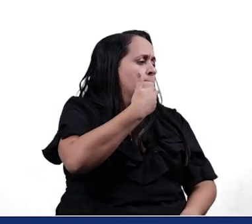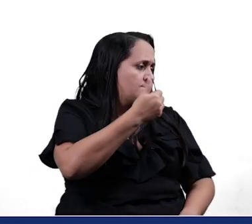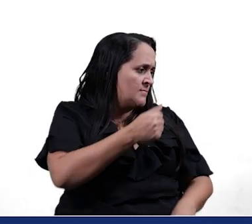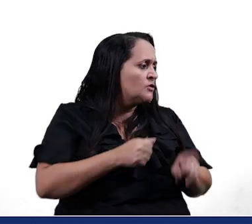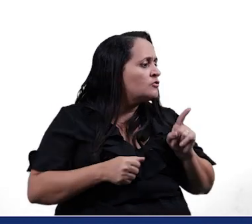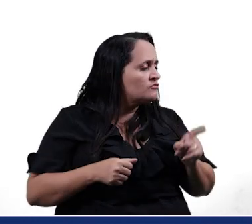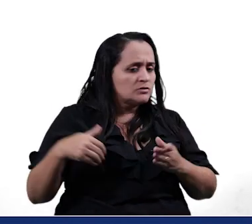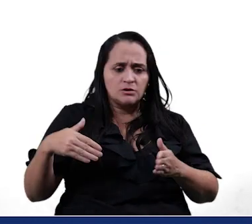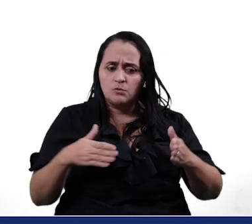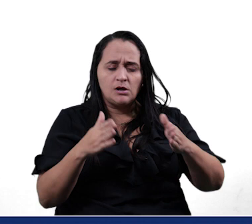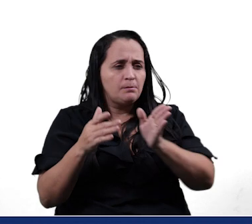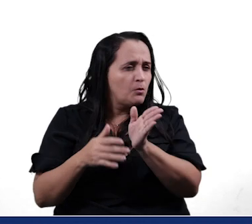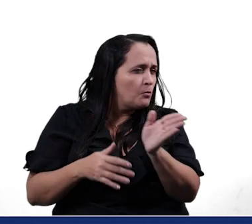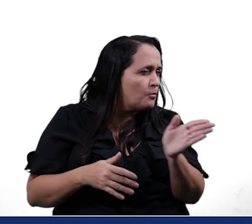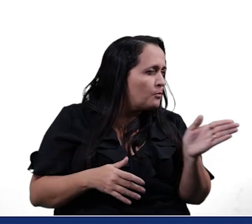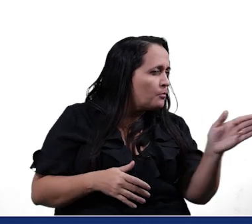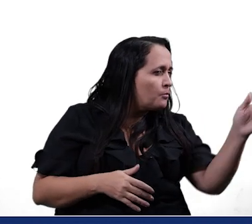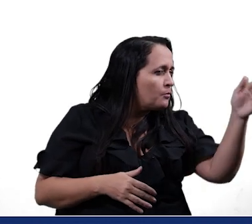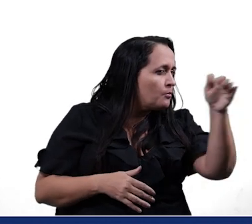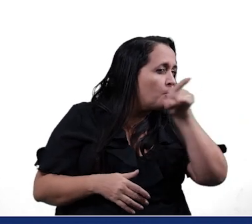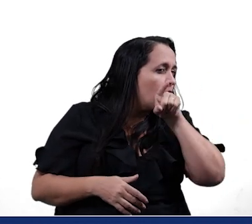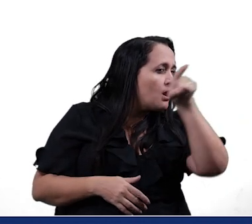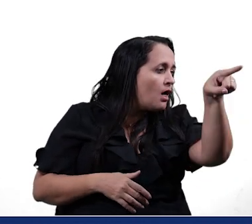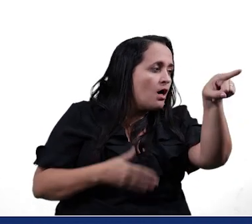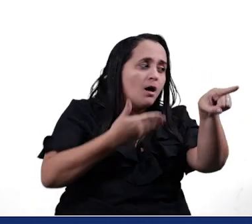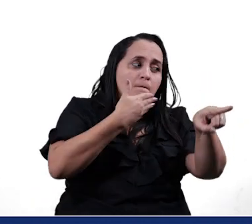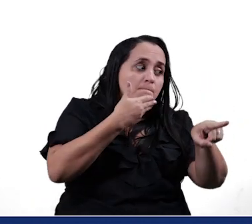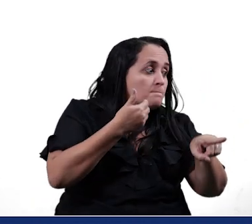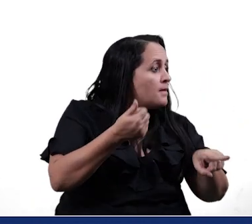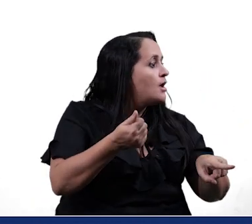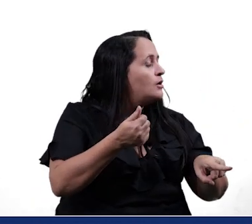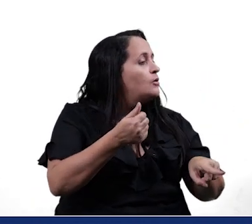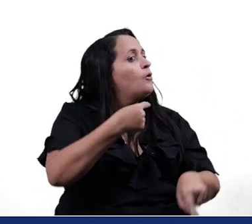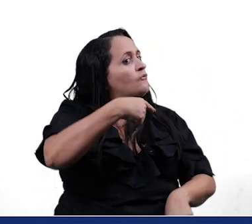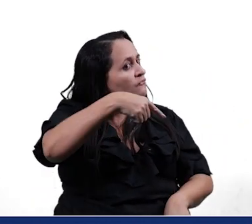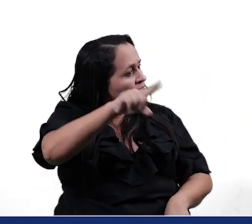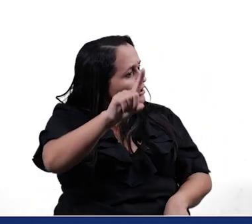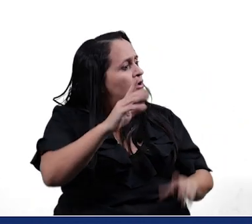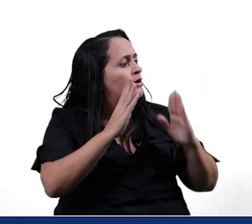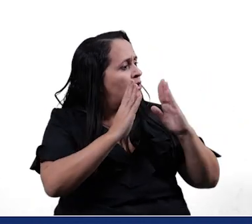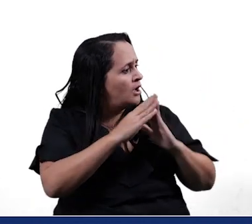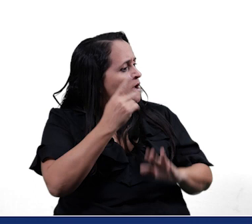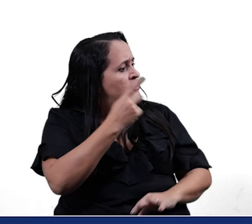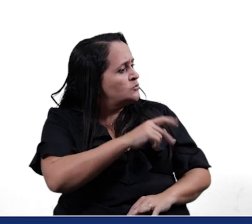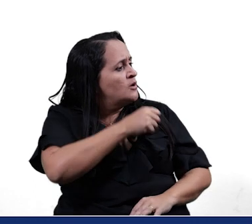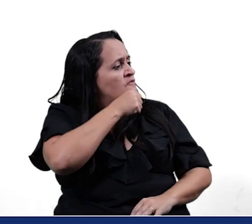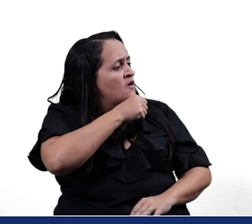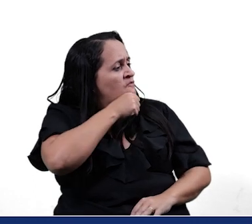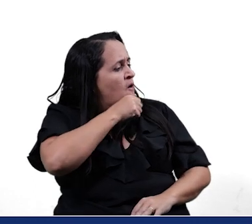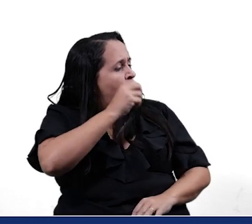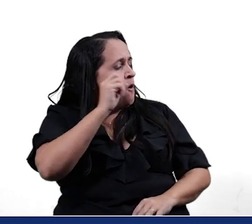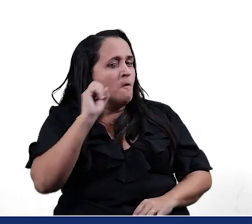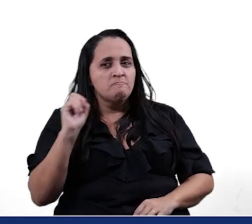outro caminho, por um determinado caminho, dizendo que o melhor caminho para chegar na casa da vovó.